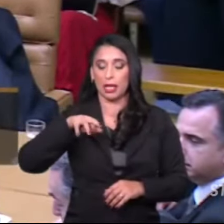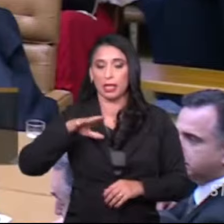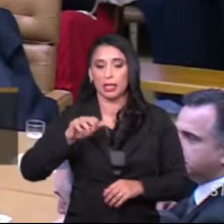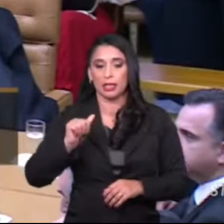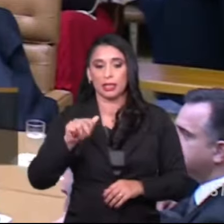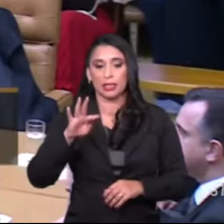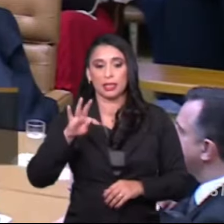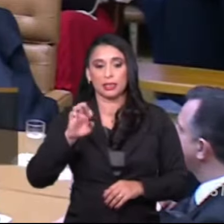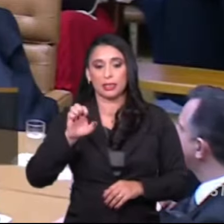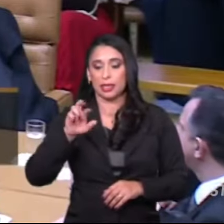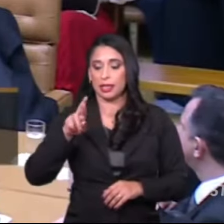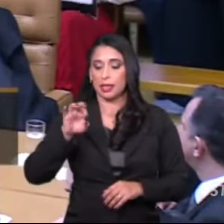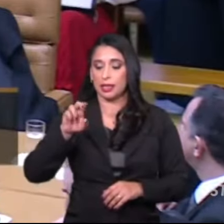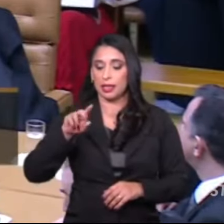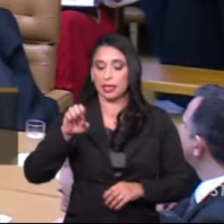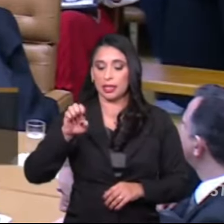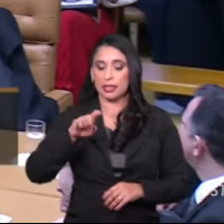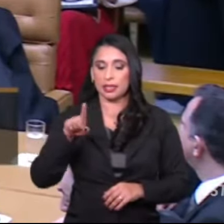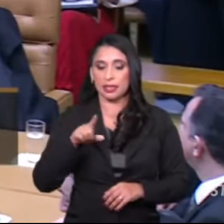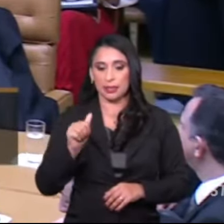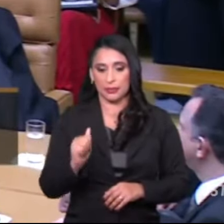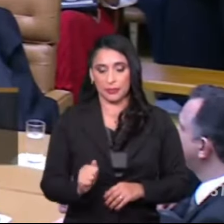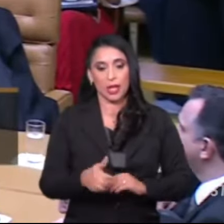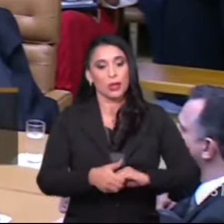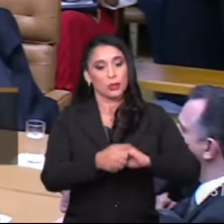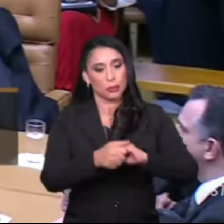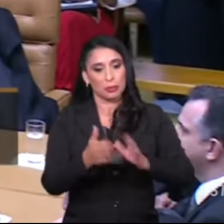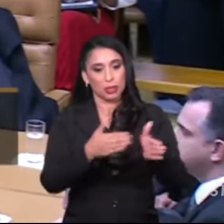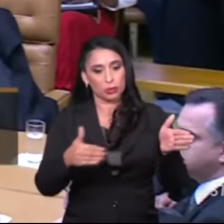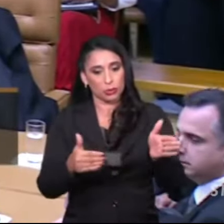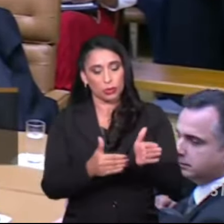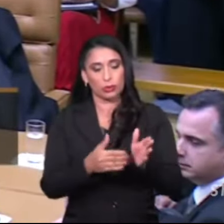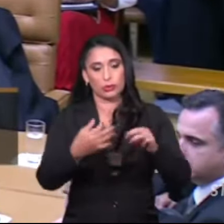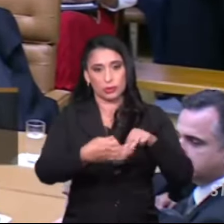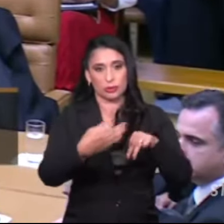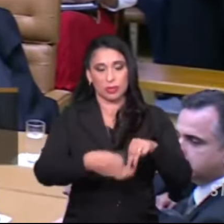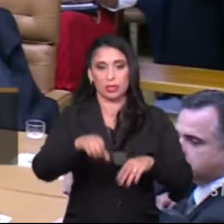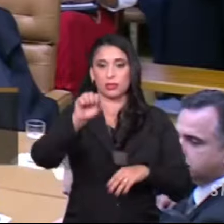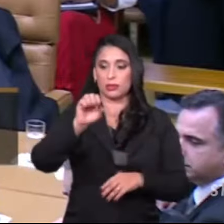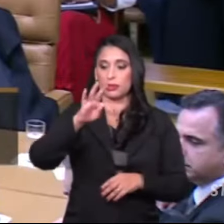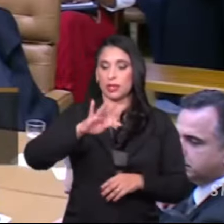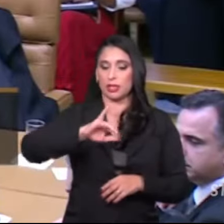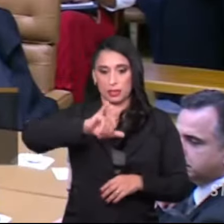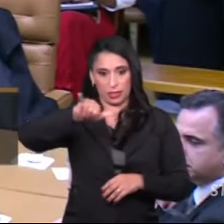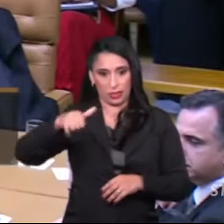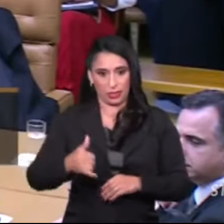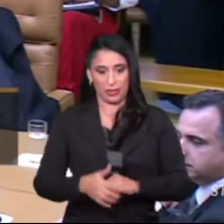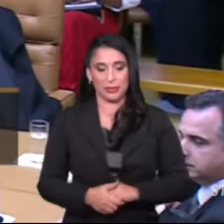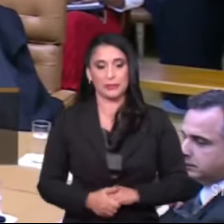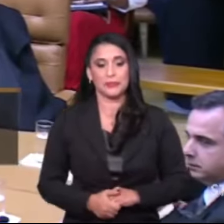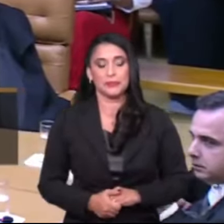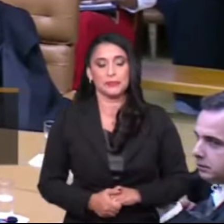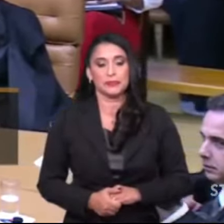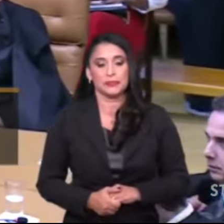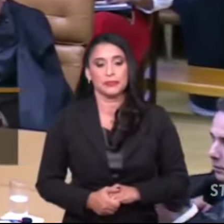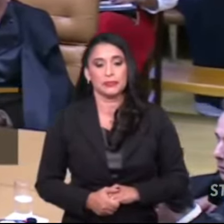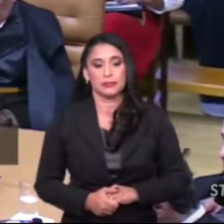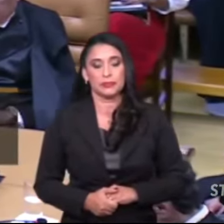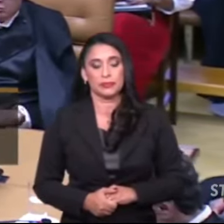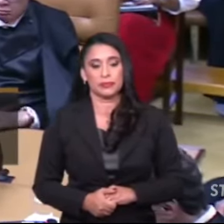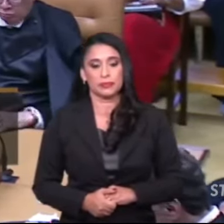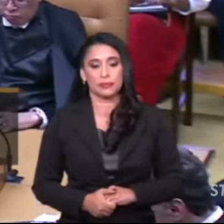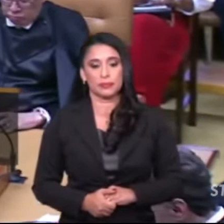Assis Moura, na pessoa de quem cumprimento os senhores ministros do Superior Tribunal de Justiça, mas, de